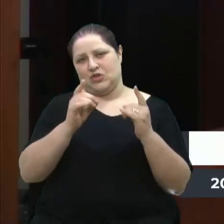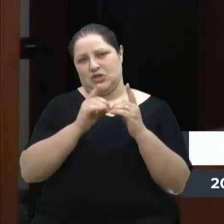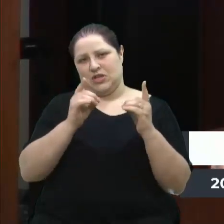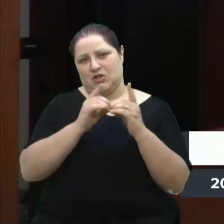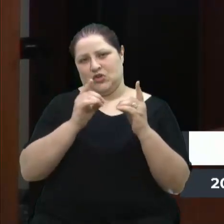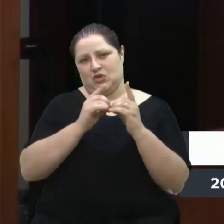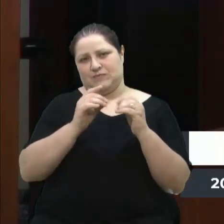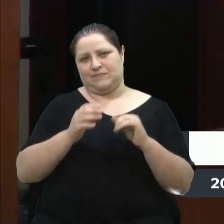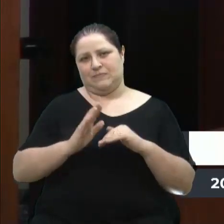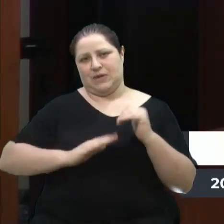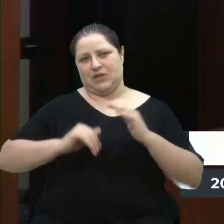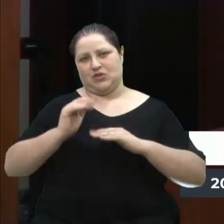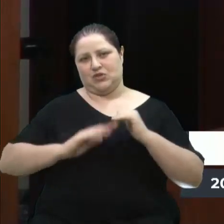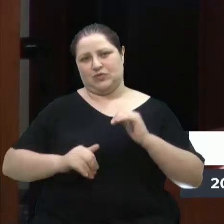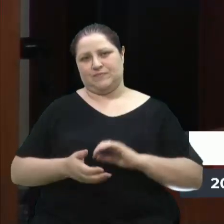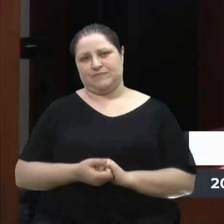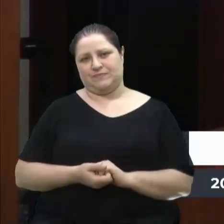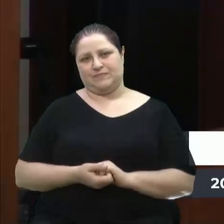Vamos lá.